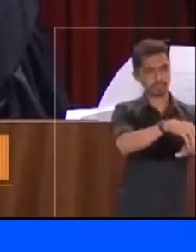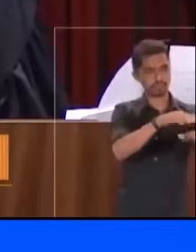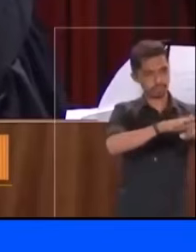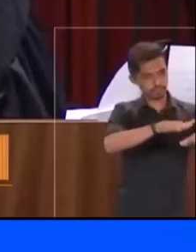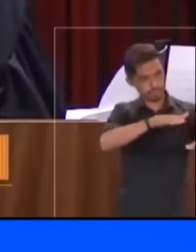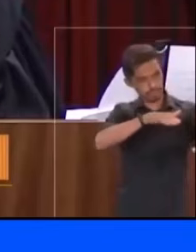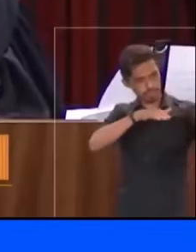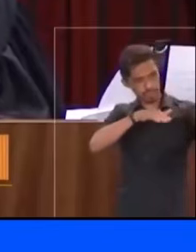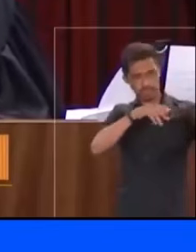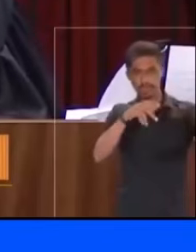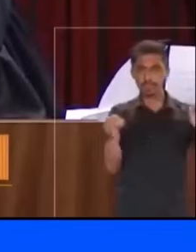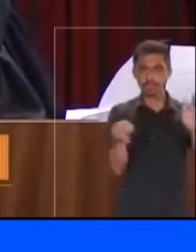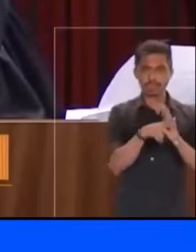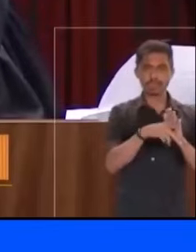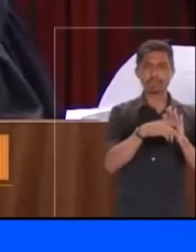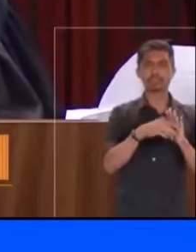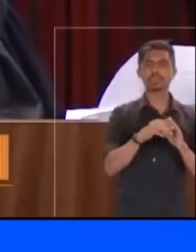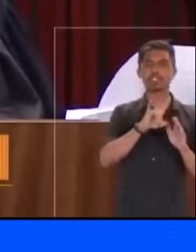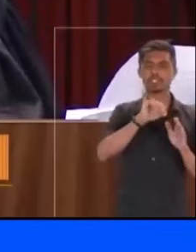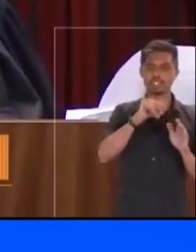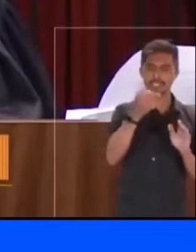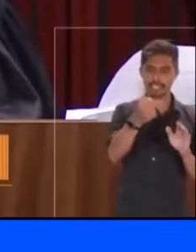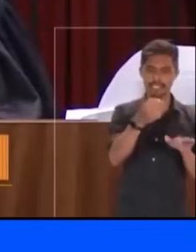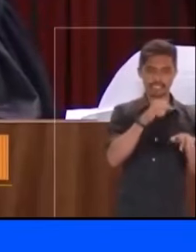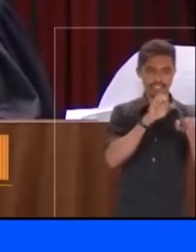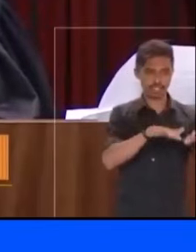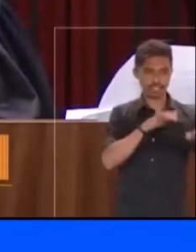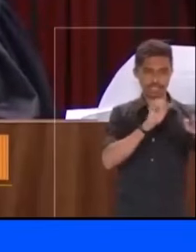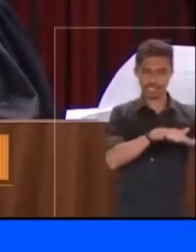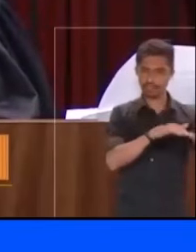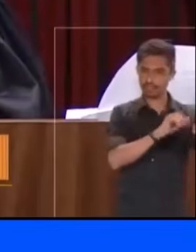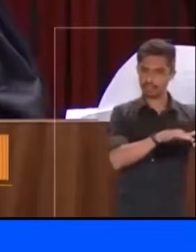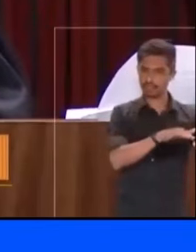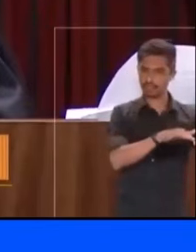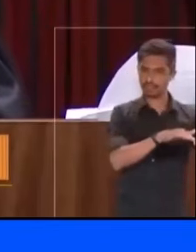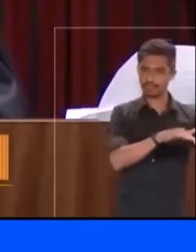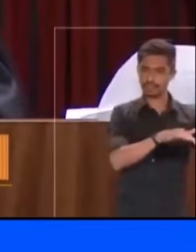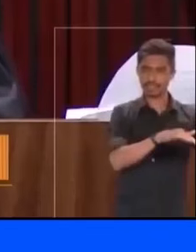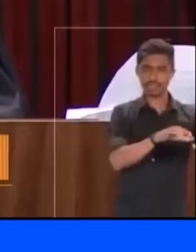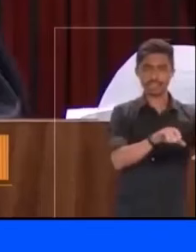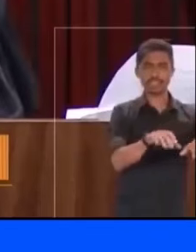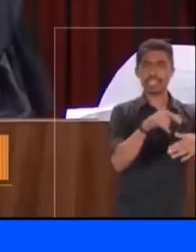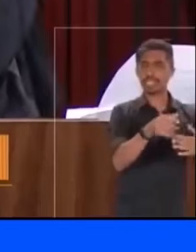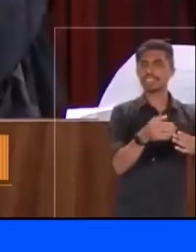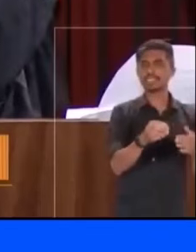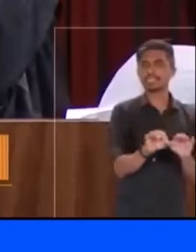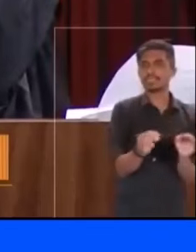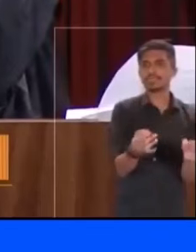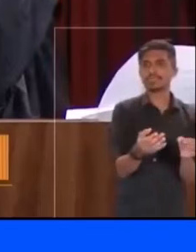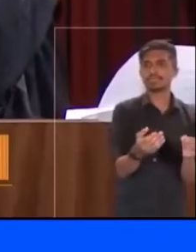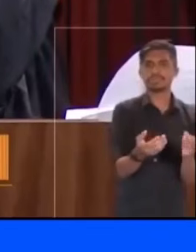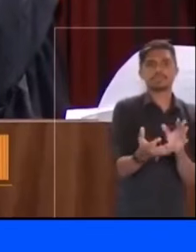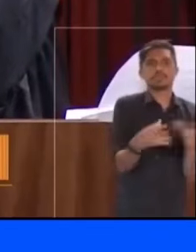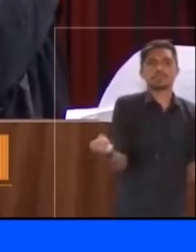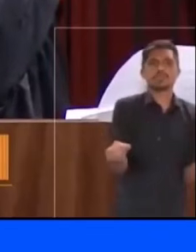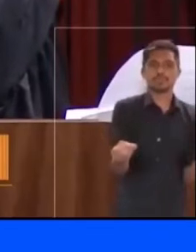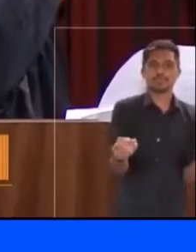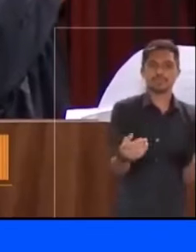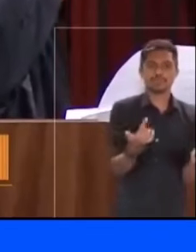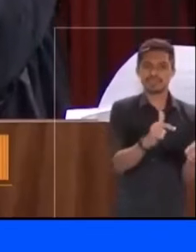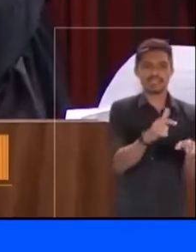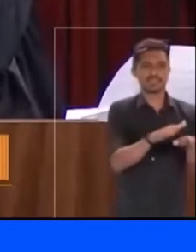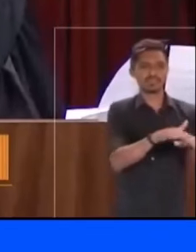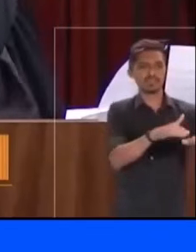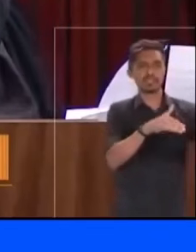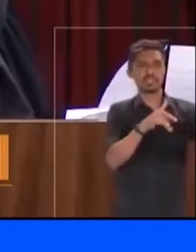Janeiro, de 7 de setembro, simplesmente, que deixou de existir, não houve desfile.